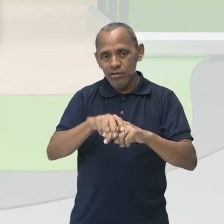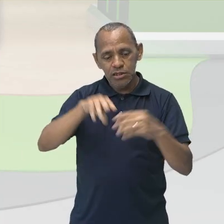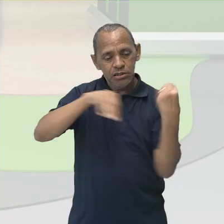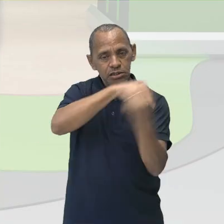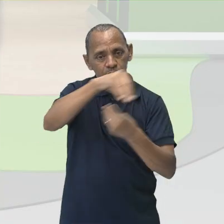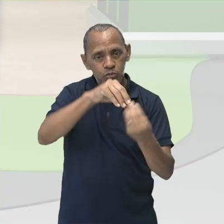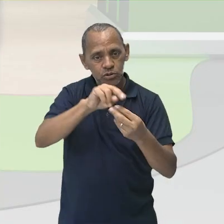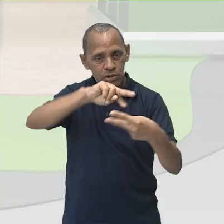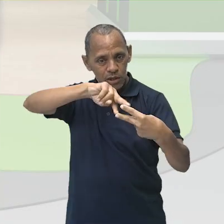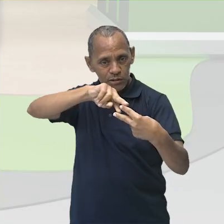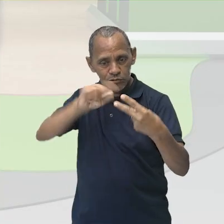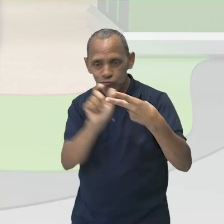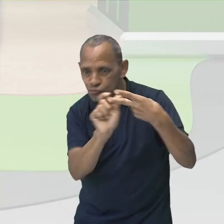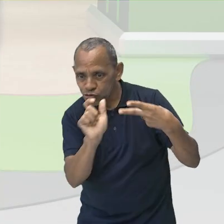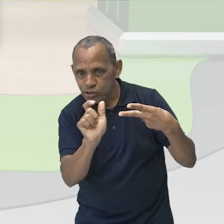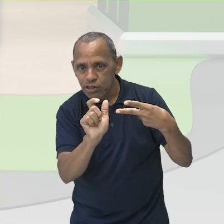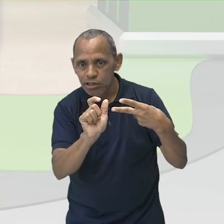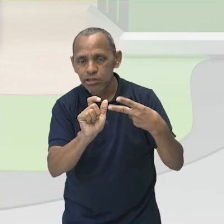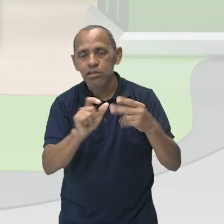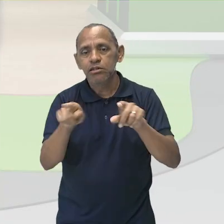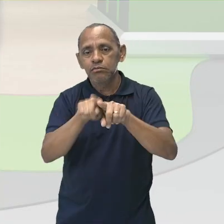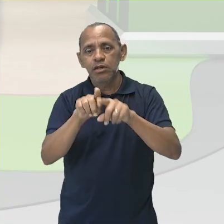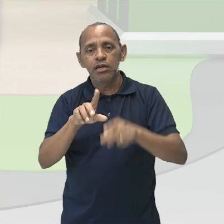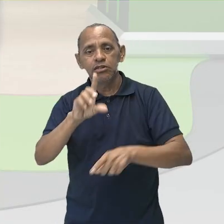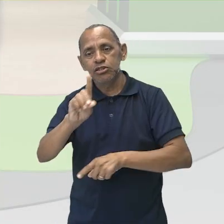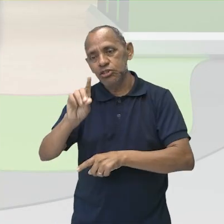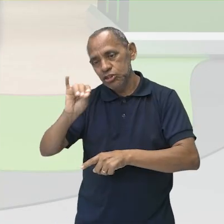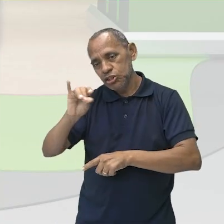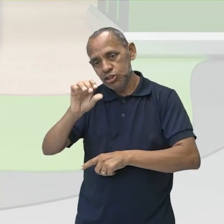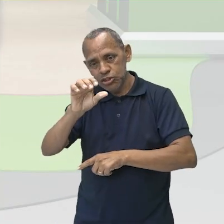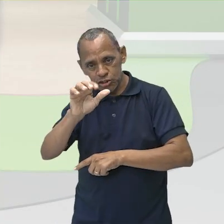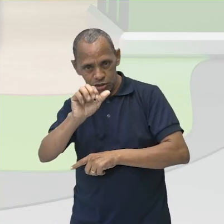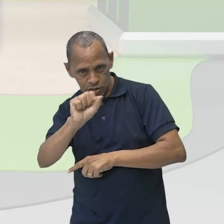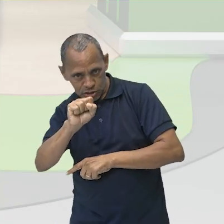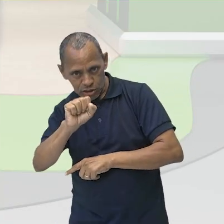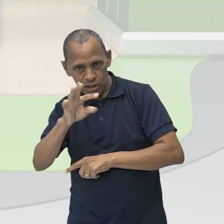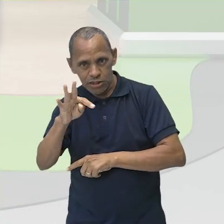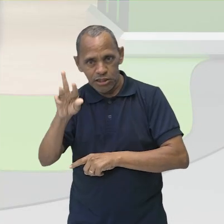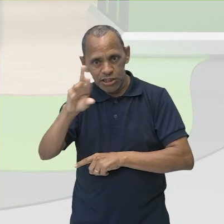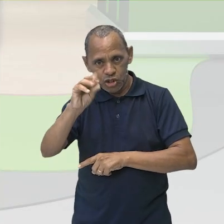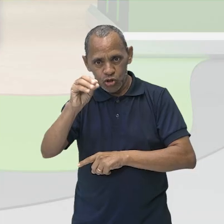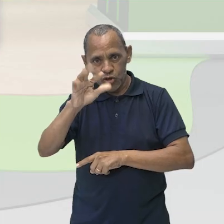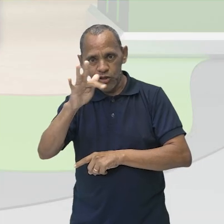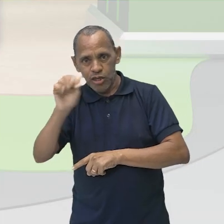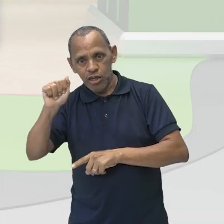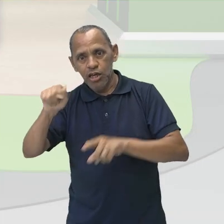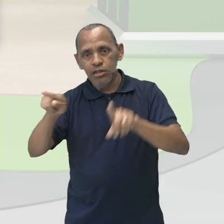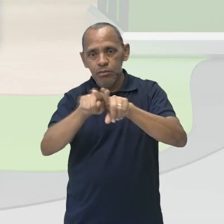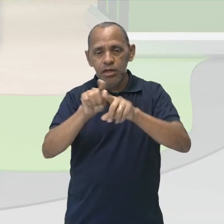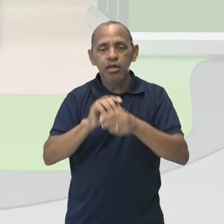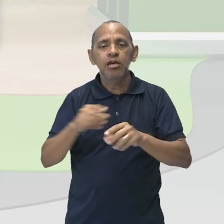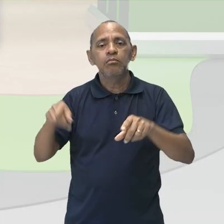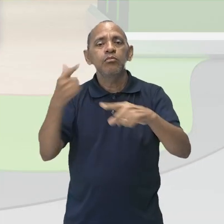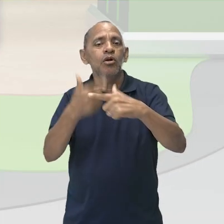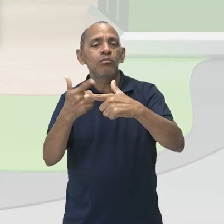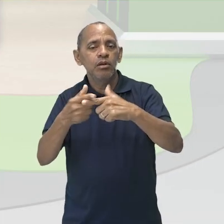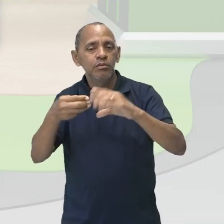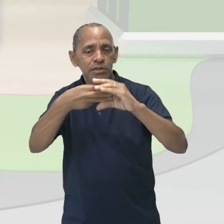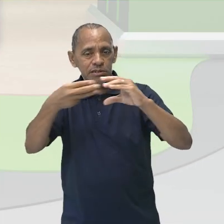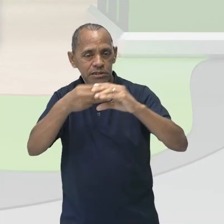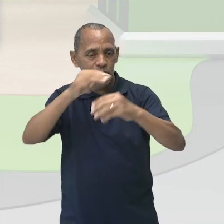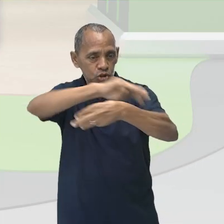que codifica a distrofina, que é uma proteína essencial para a integridade das células musculares.